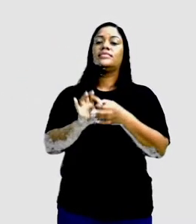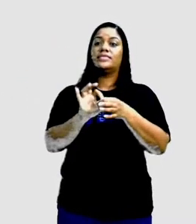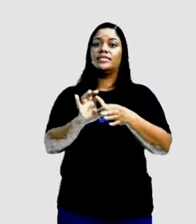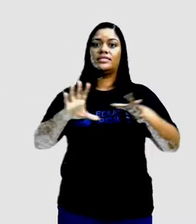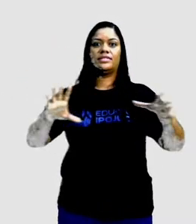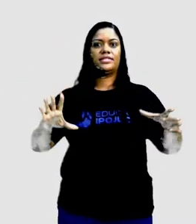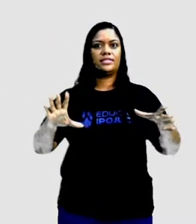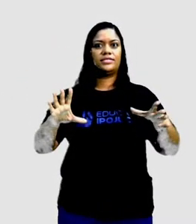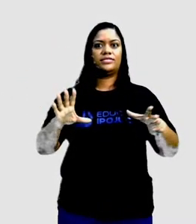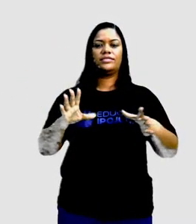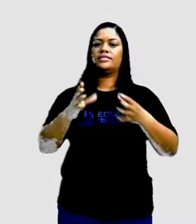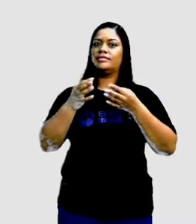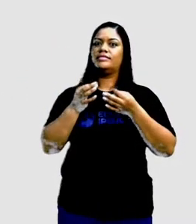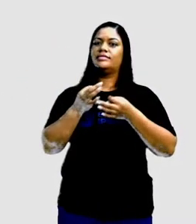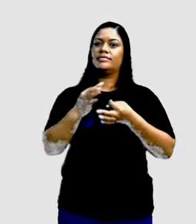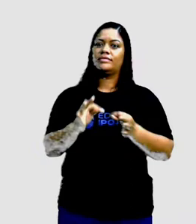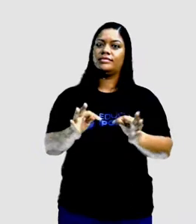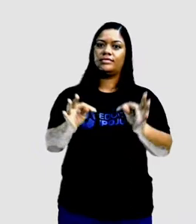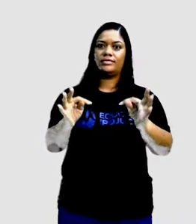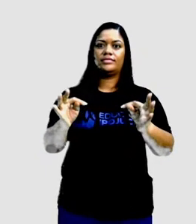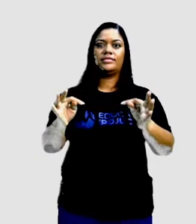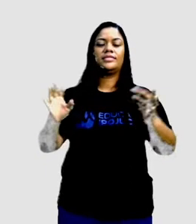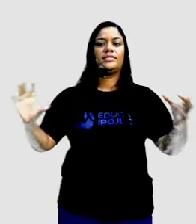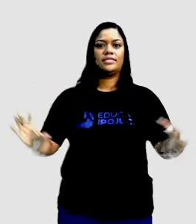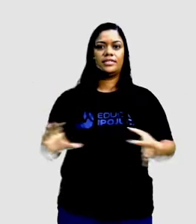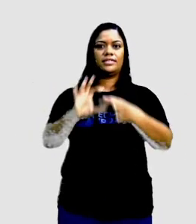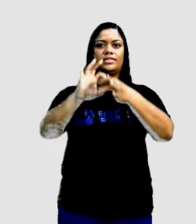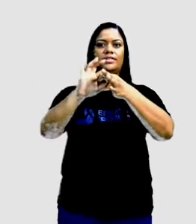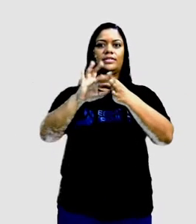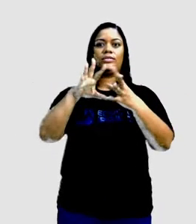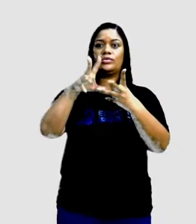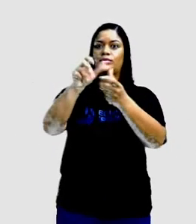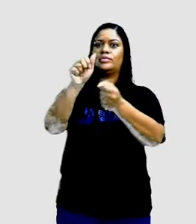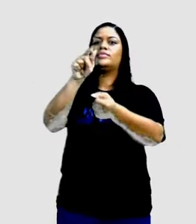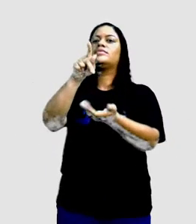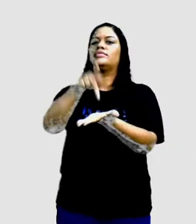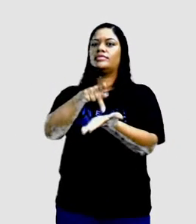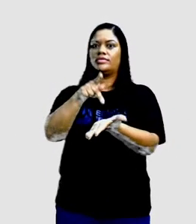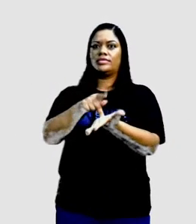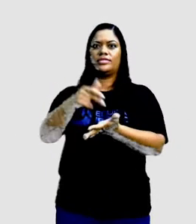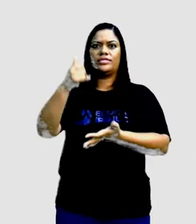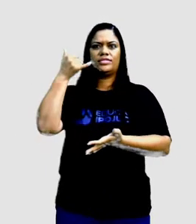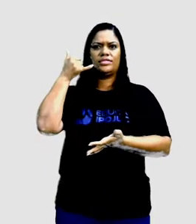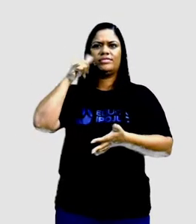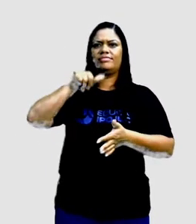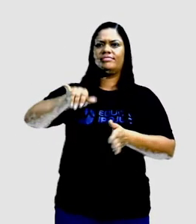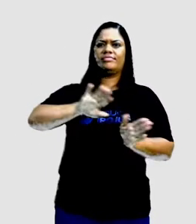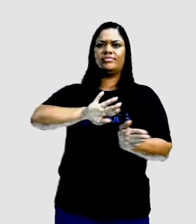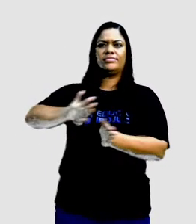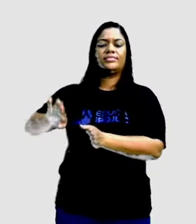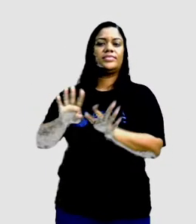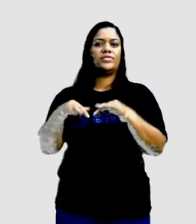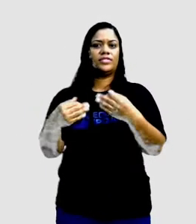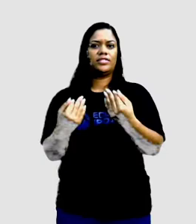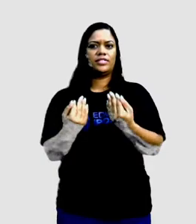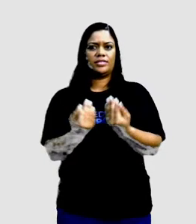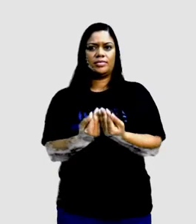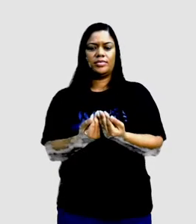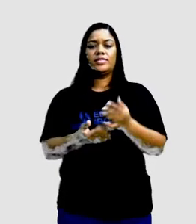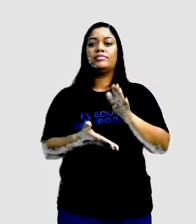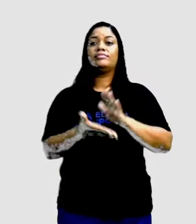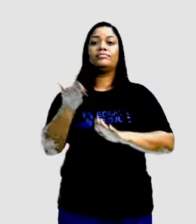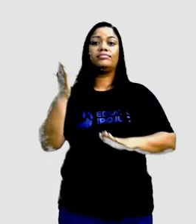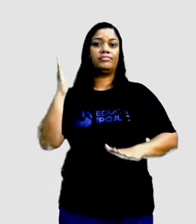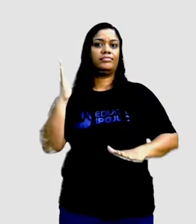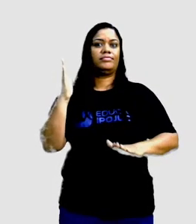mundo virtual para se conectarem com o mundo real. Deixar o celular desligado quando estiver em família, curtir um passeio